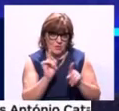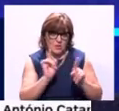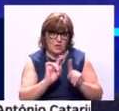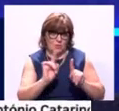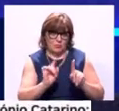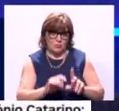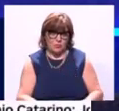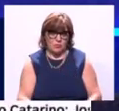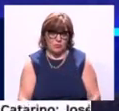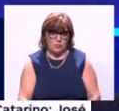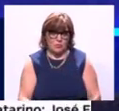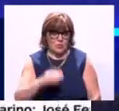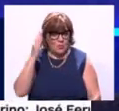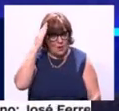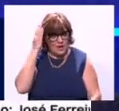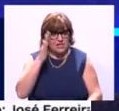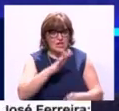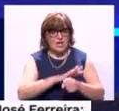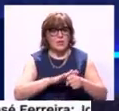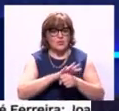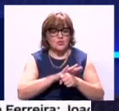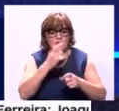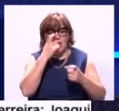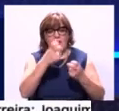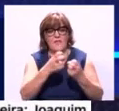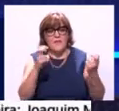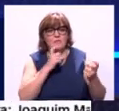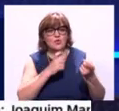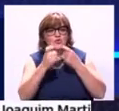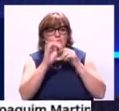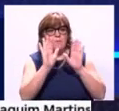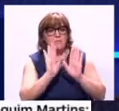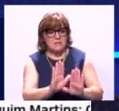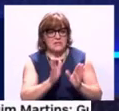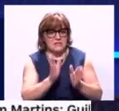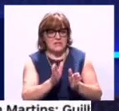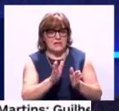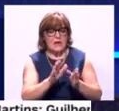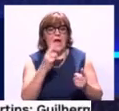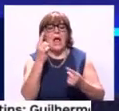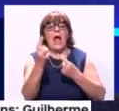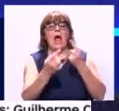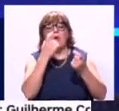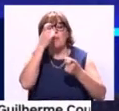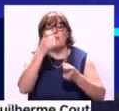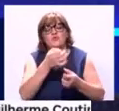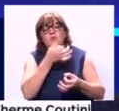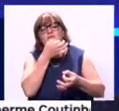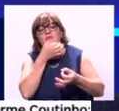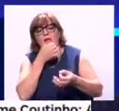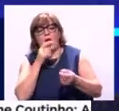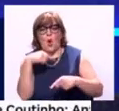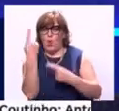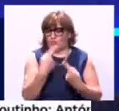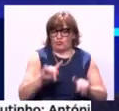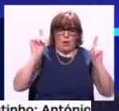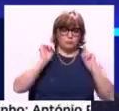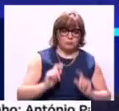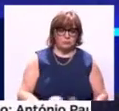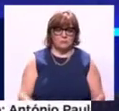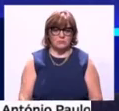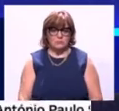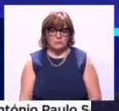Não. Não acha que é um sítio... Para os adeptos questionarem. É um sítio para alguns adeptos falarem, outros não.